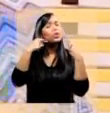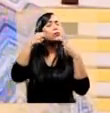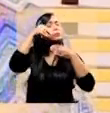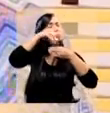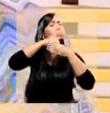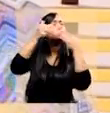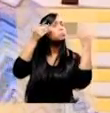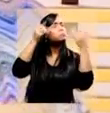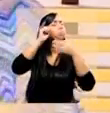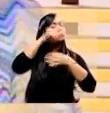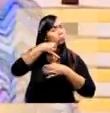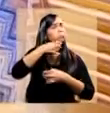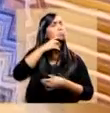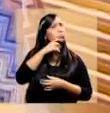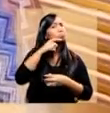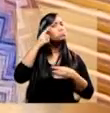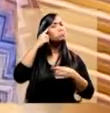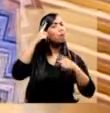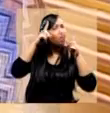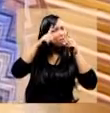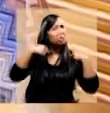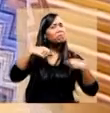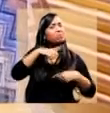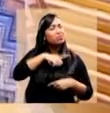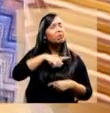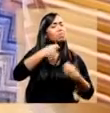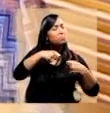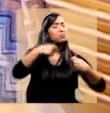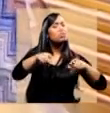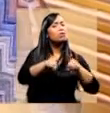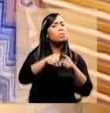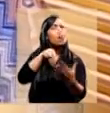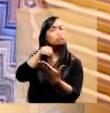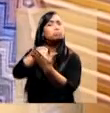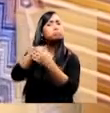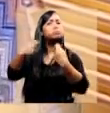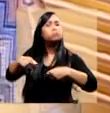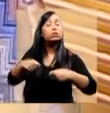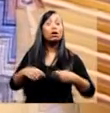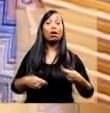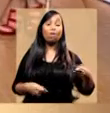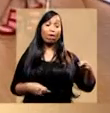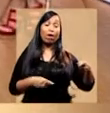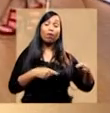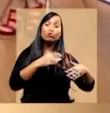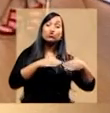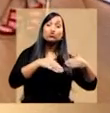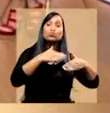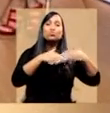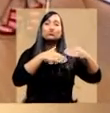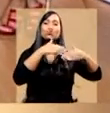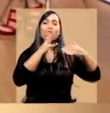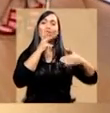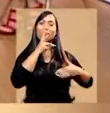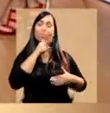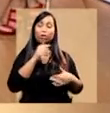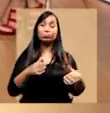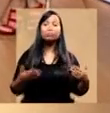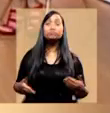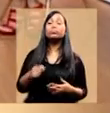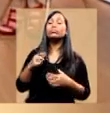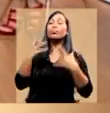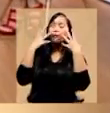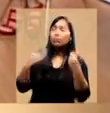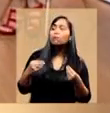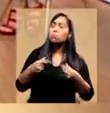violência psicológica, que a violência psicológica tem que ser também denunciada, isso aí leva um pouco tempo. mais de tempo. Karina,